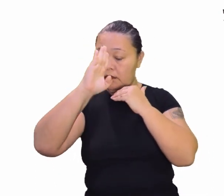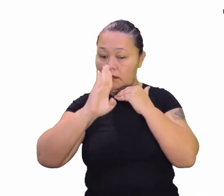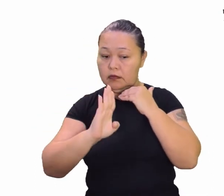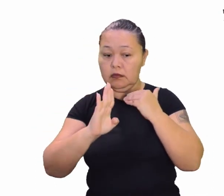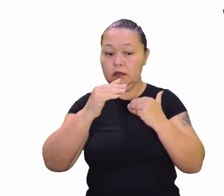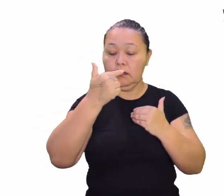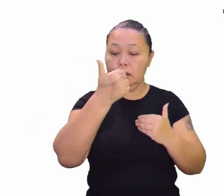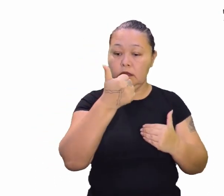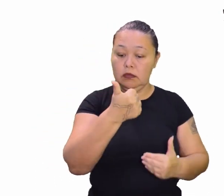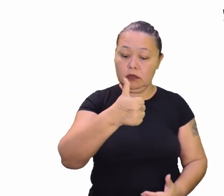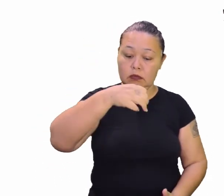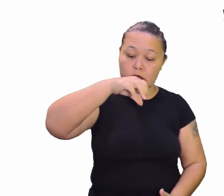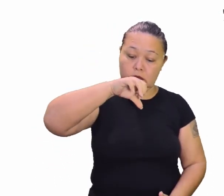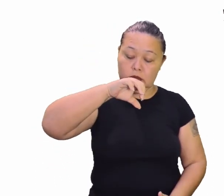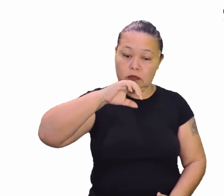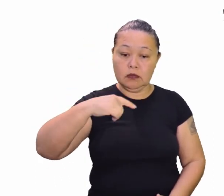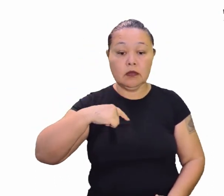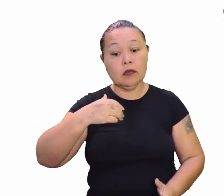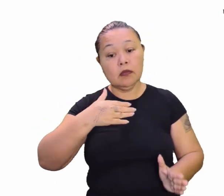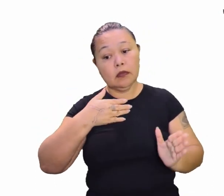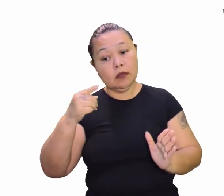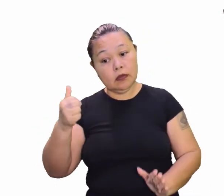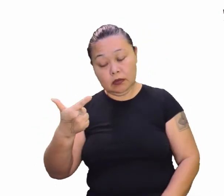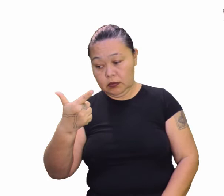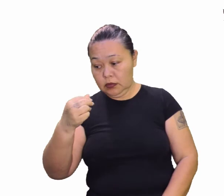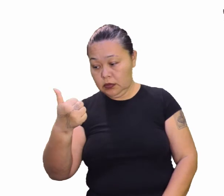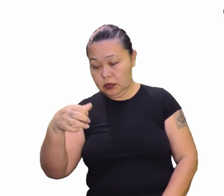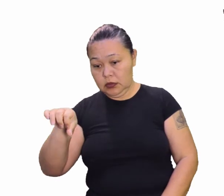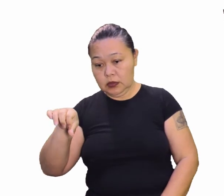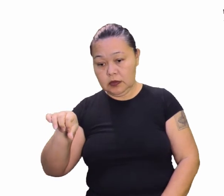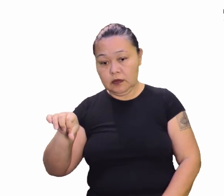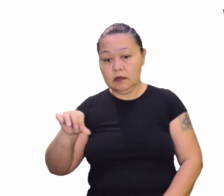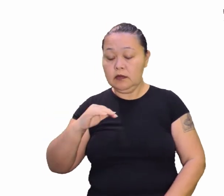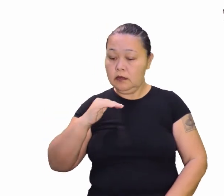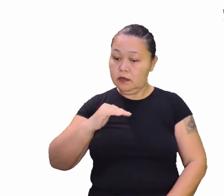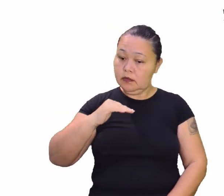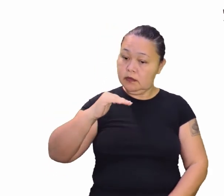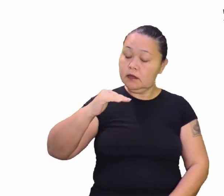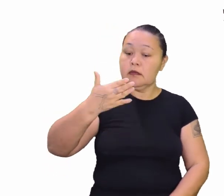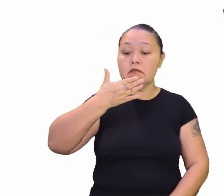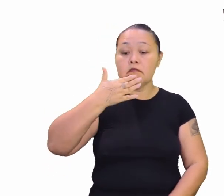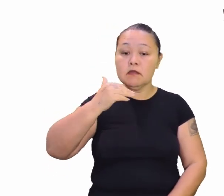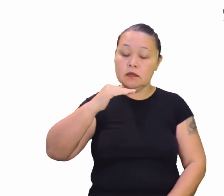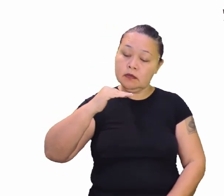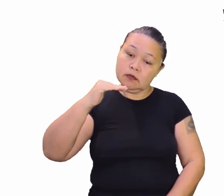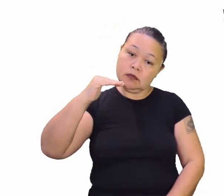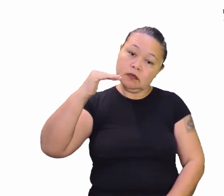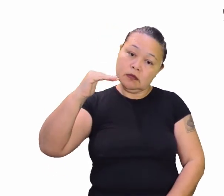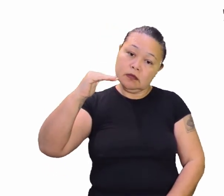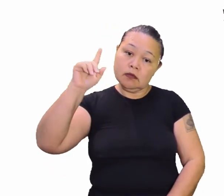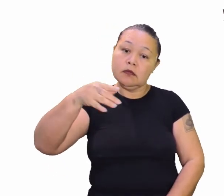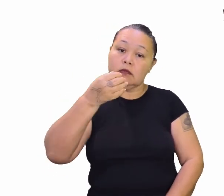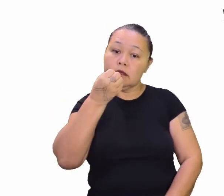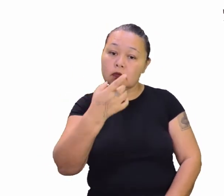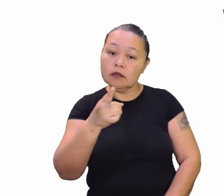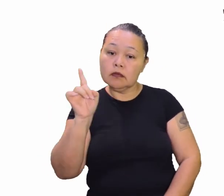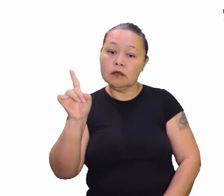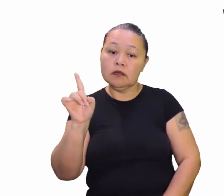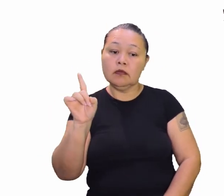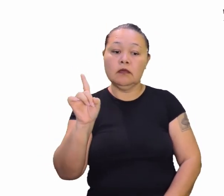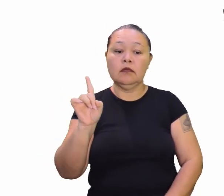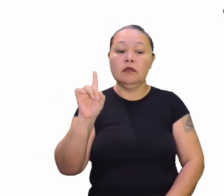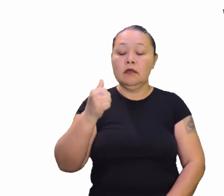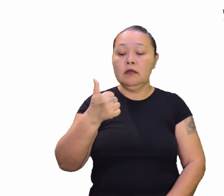de 1990 a 2019. E a gente observa, né, uma melhoria, né, um avanço, e isso é positivo. Ó. Então, lá